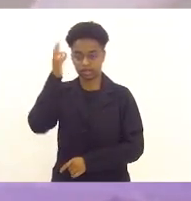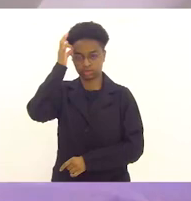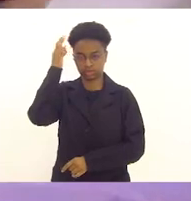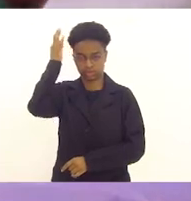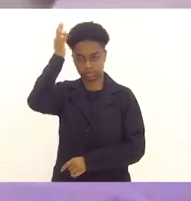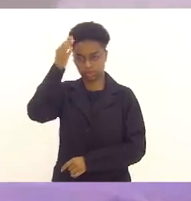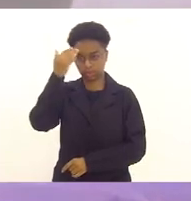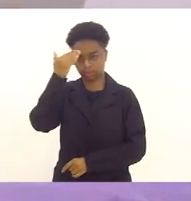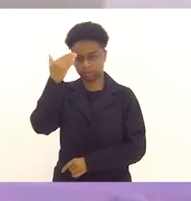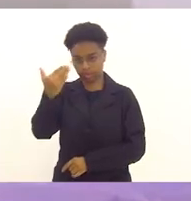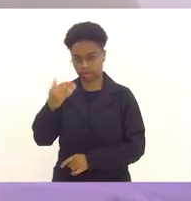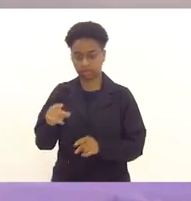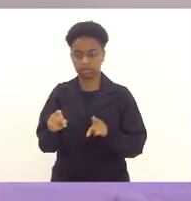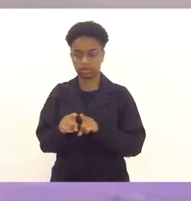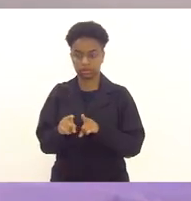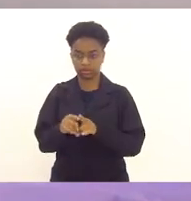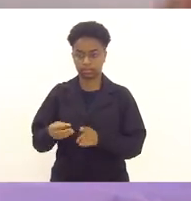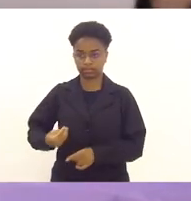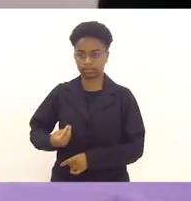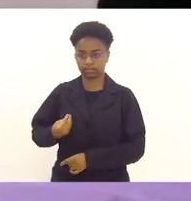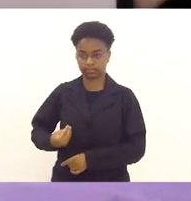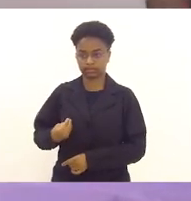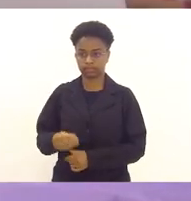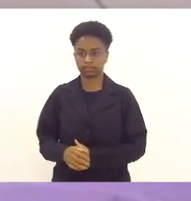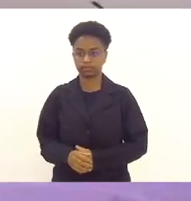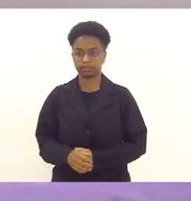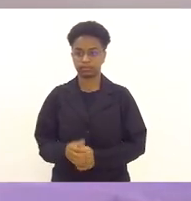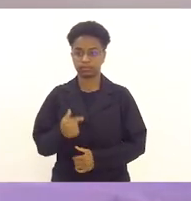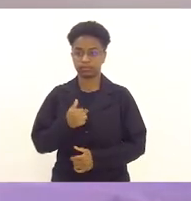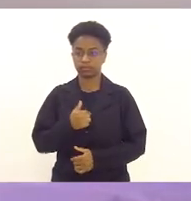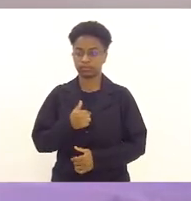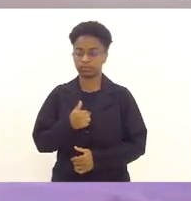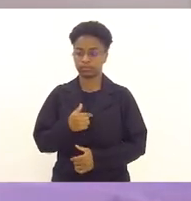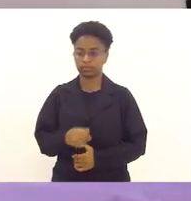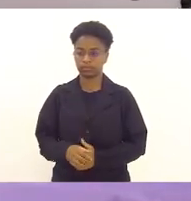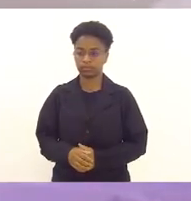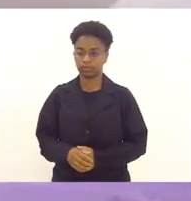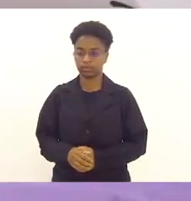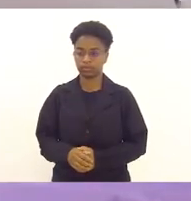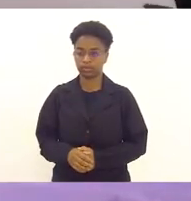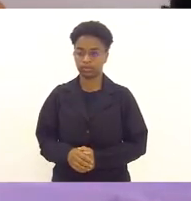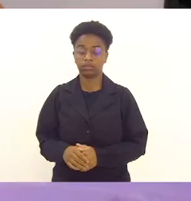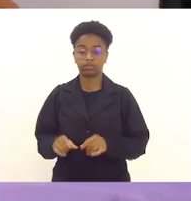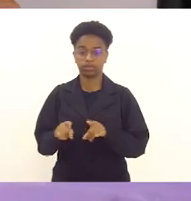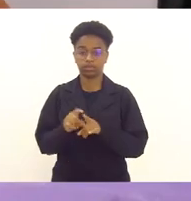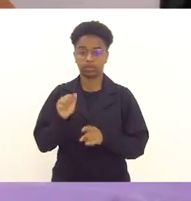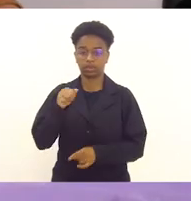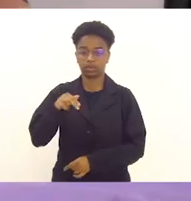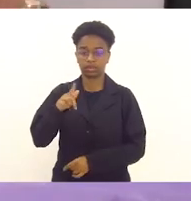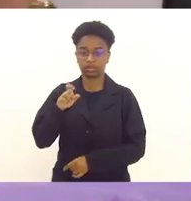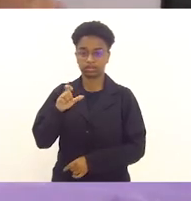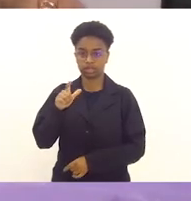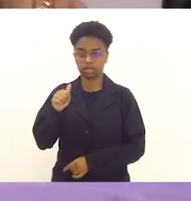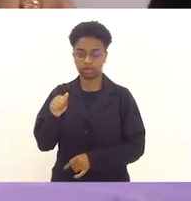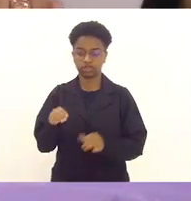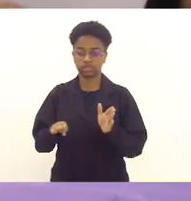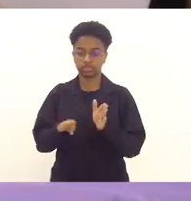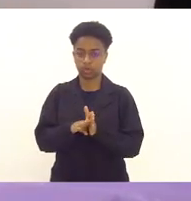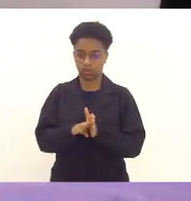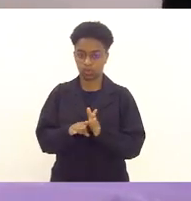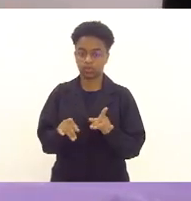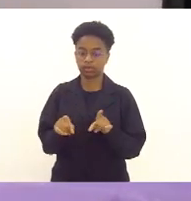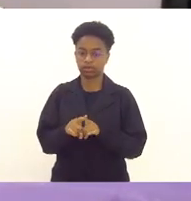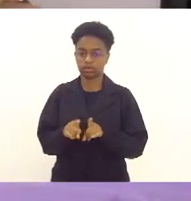Santo muito obrigada pela presença e convida agora e a senhora Ângela chegou a gente vai